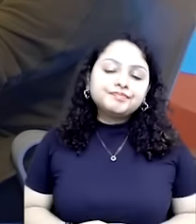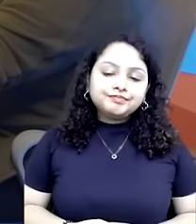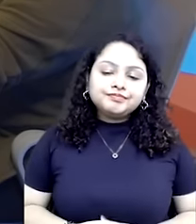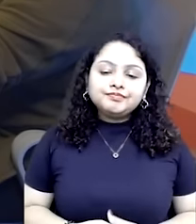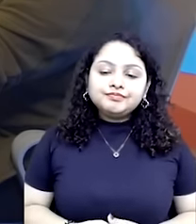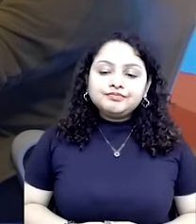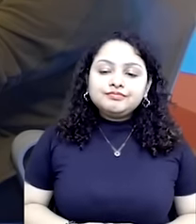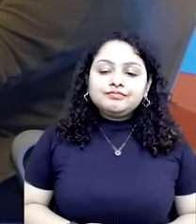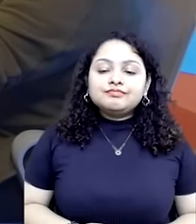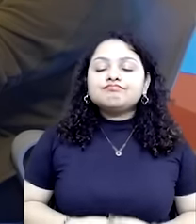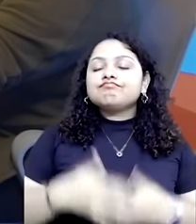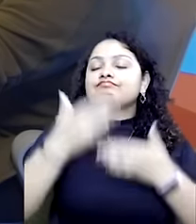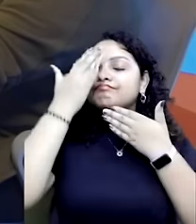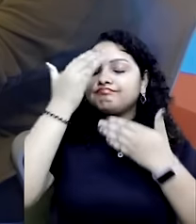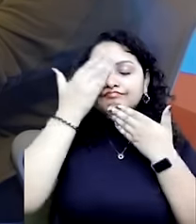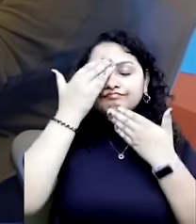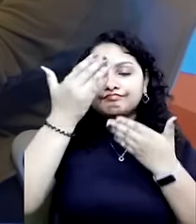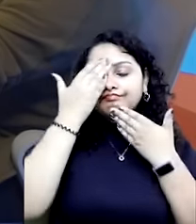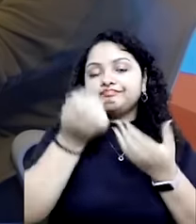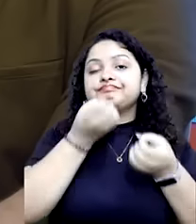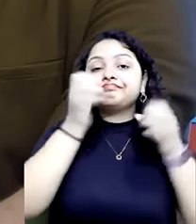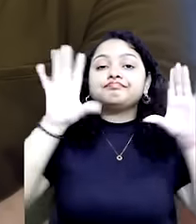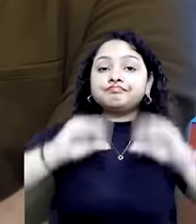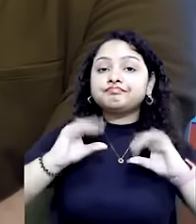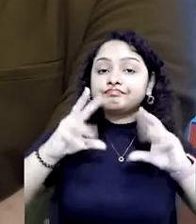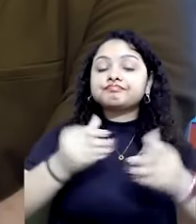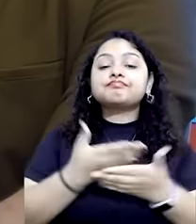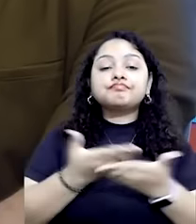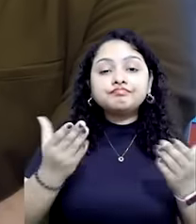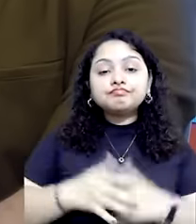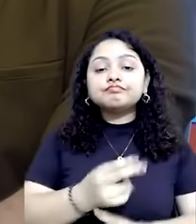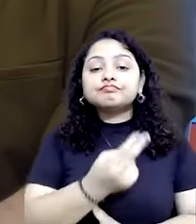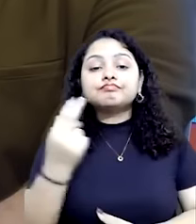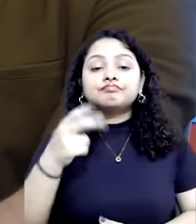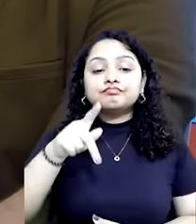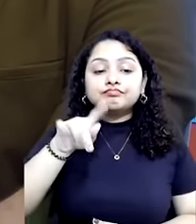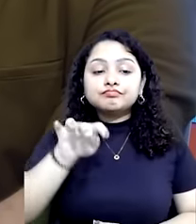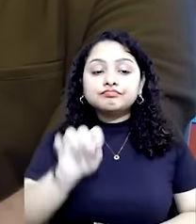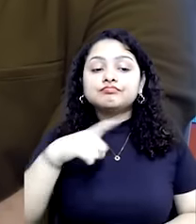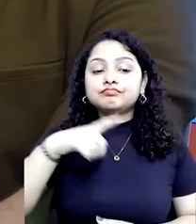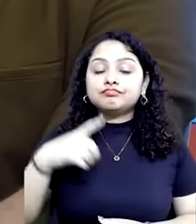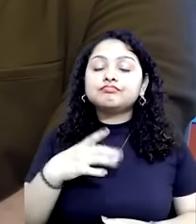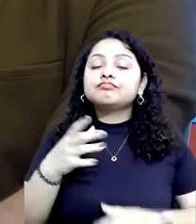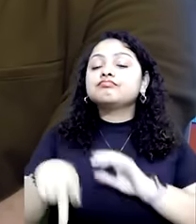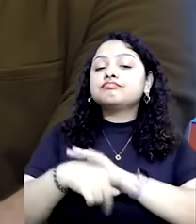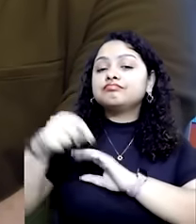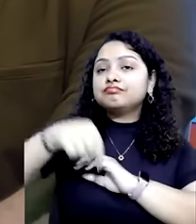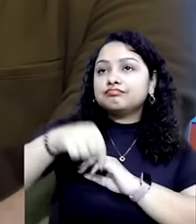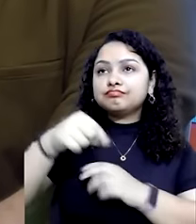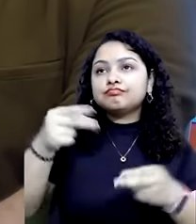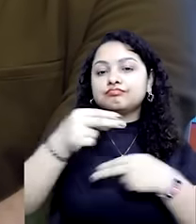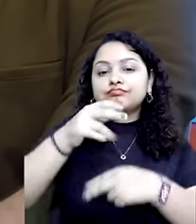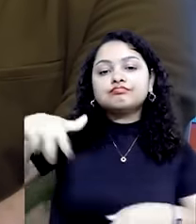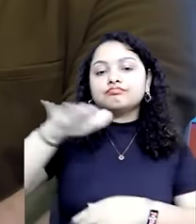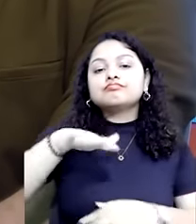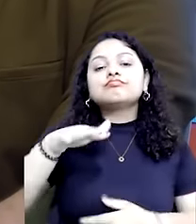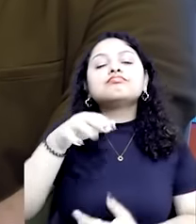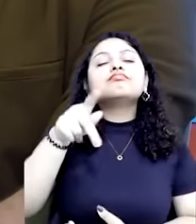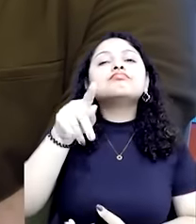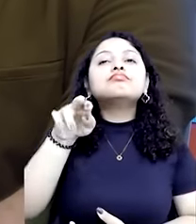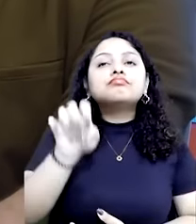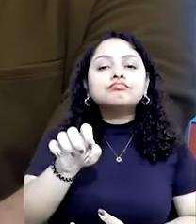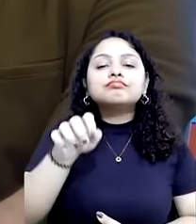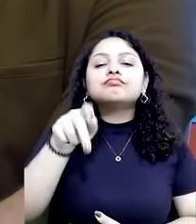Nossa muito obrigada e boa noite para todo mundo então eu sou a Kate eu sou consultora do sebrai eu fico lá na região de Presidente